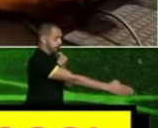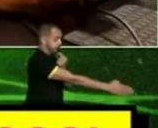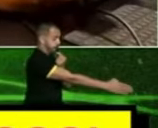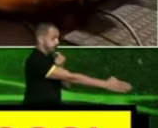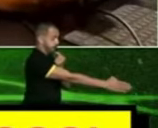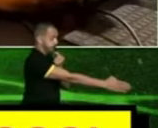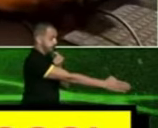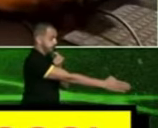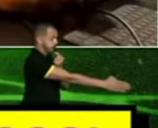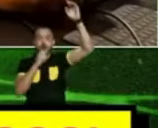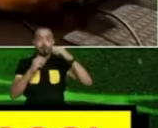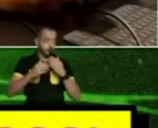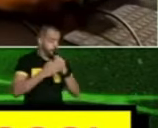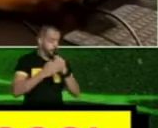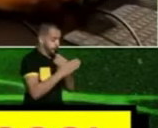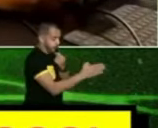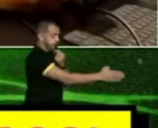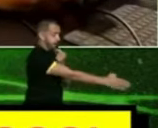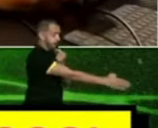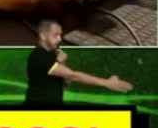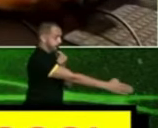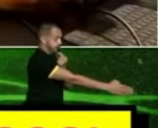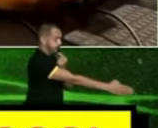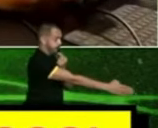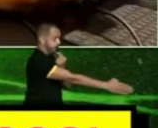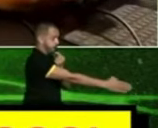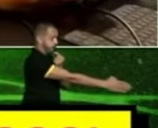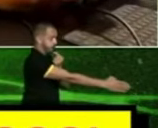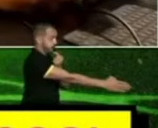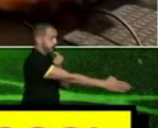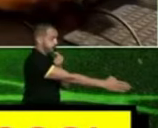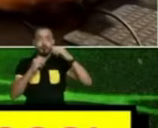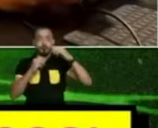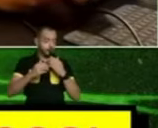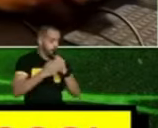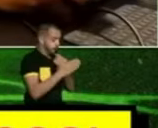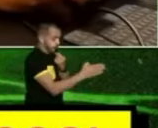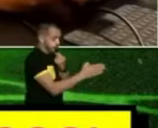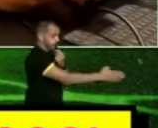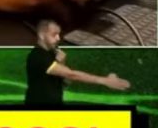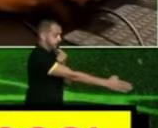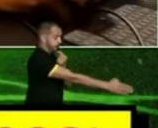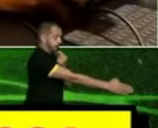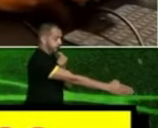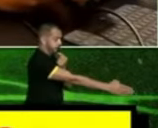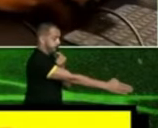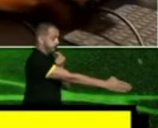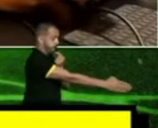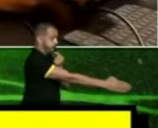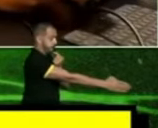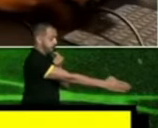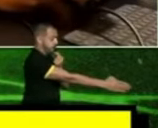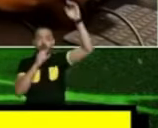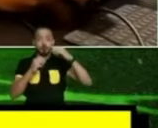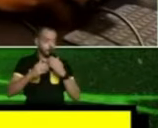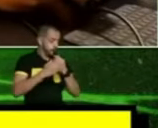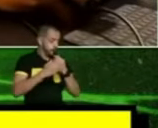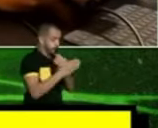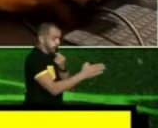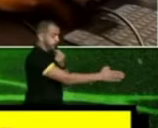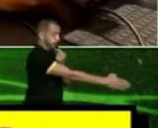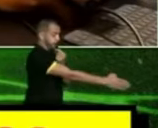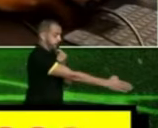Gustavo scarp é gol de craque é gol do penta é gol de craque é gol do penta